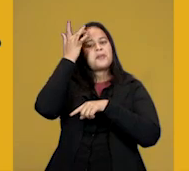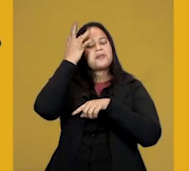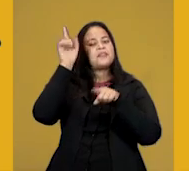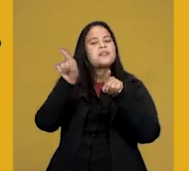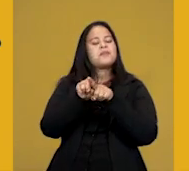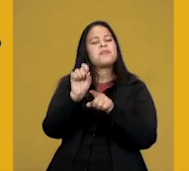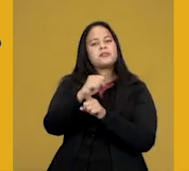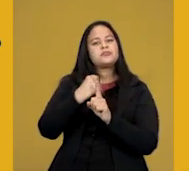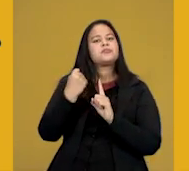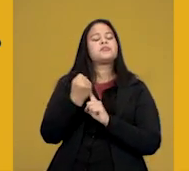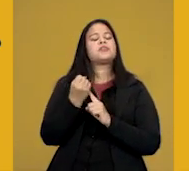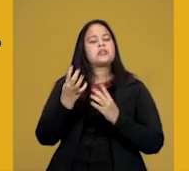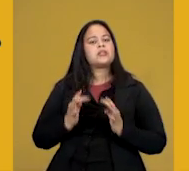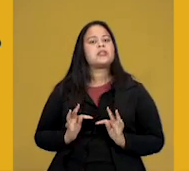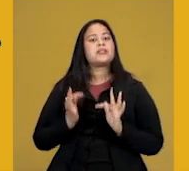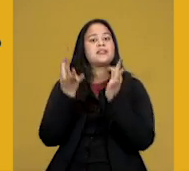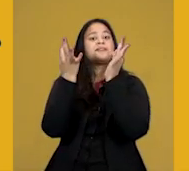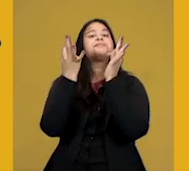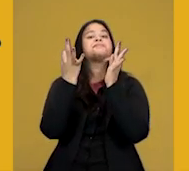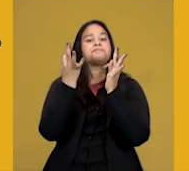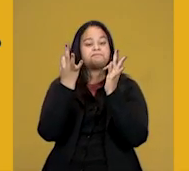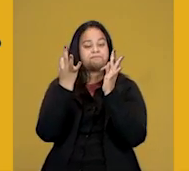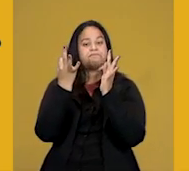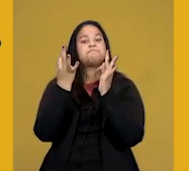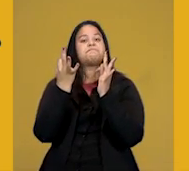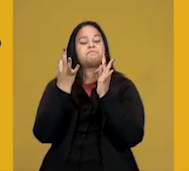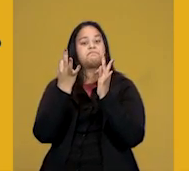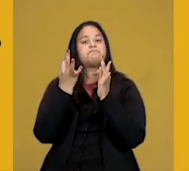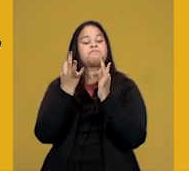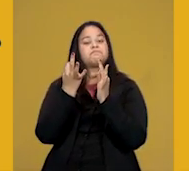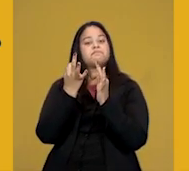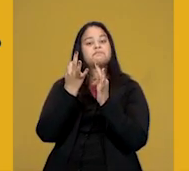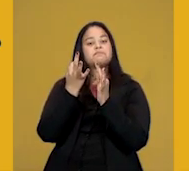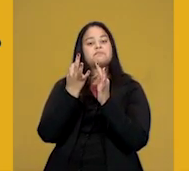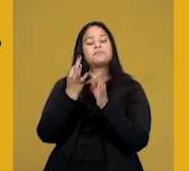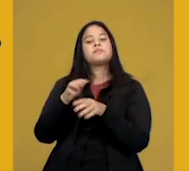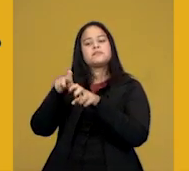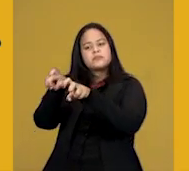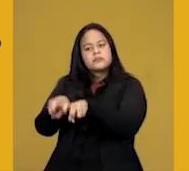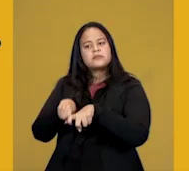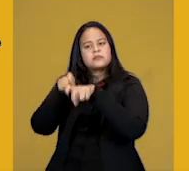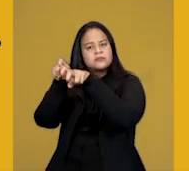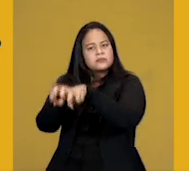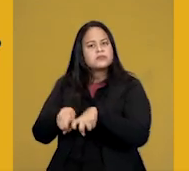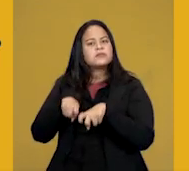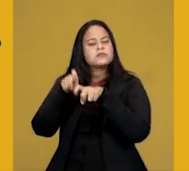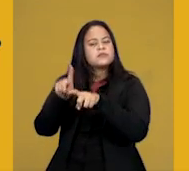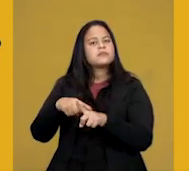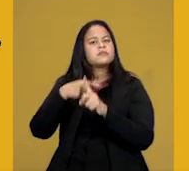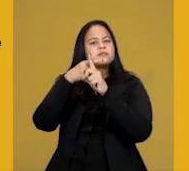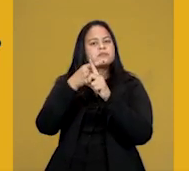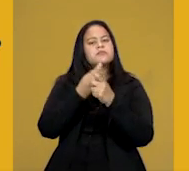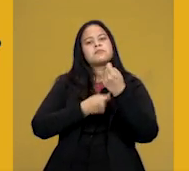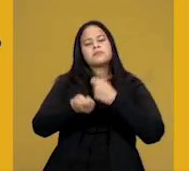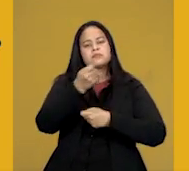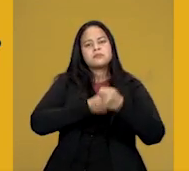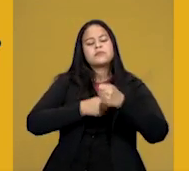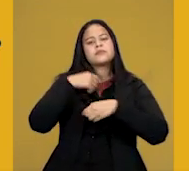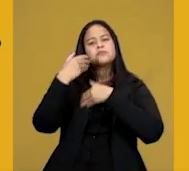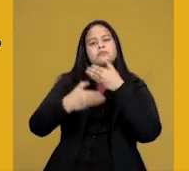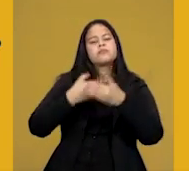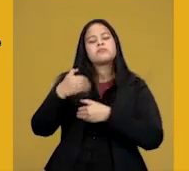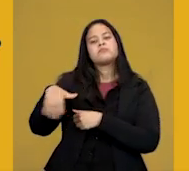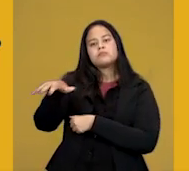aspectos sociais, a tecnológico, a questão do agronegócio, também muito frisada em relação a esse desenvolvimento do